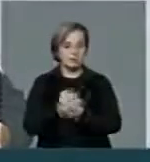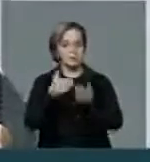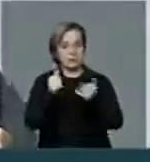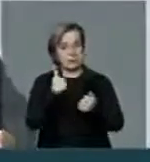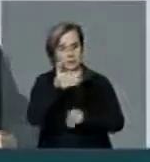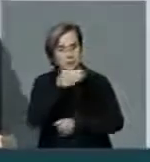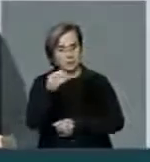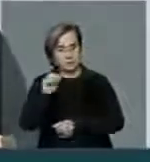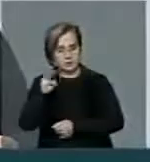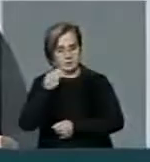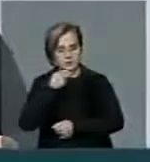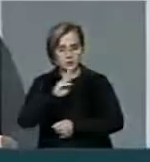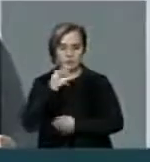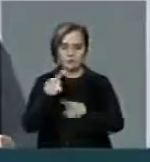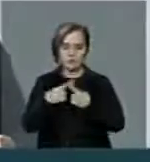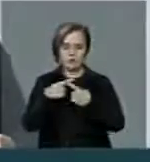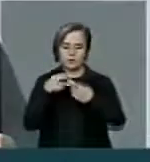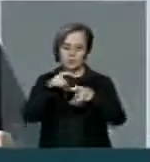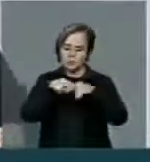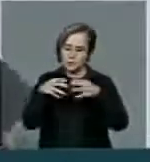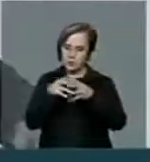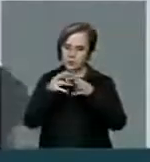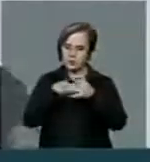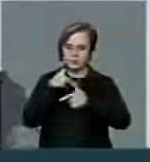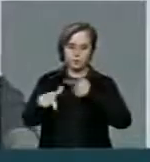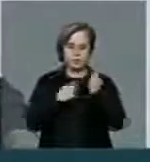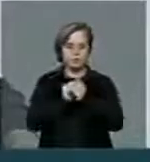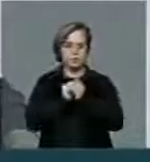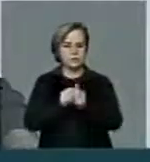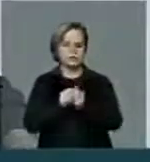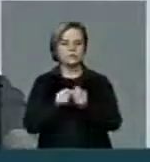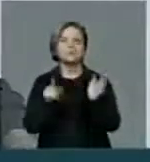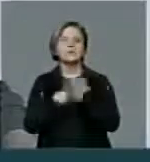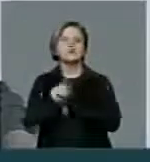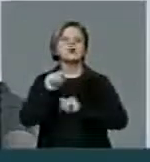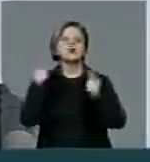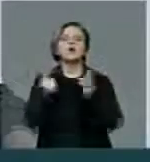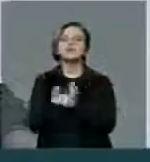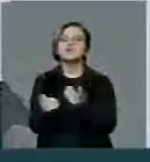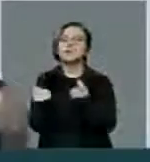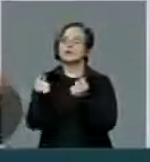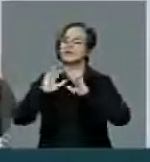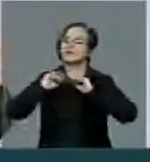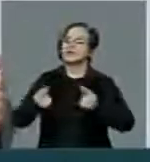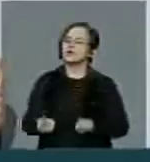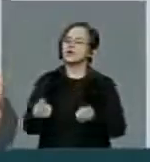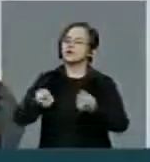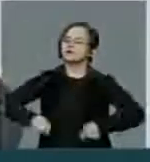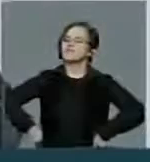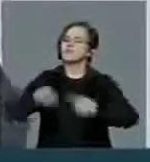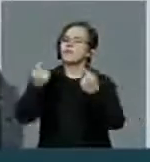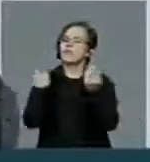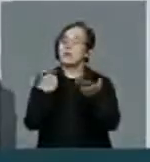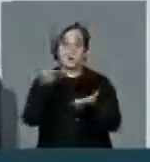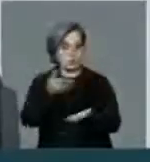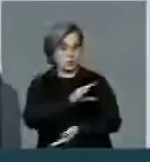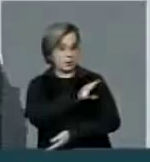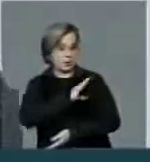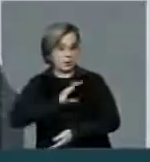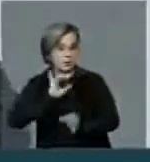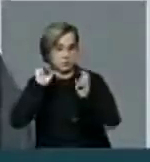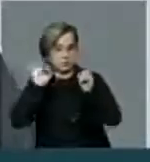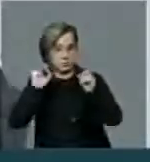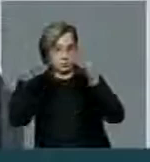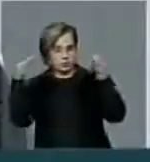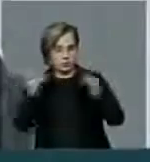bom? Por isso, os grupos de trabalho de acompanhamento, onde é que esses dinheiros vão ser gastos? Como vão ser gastos? Essa comissão é uma excelente